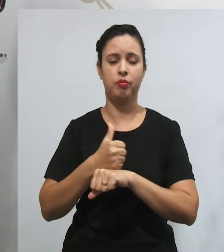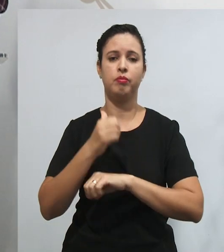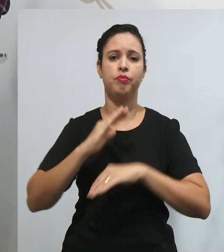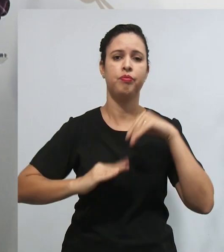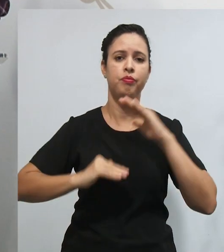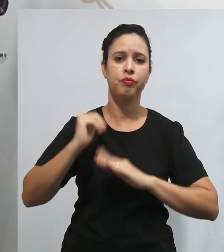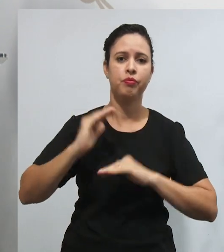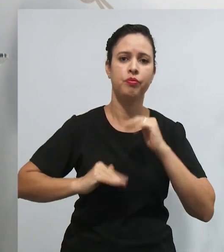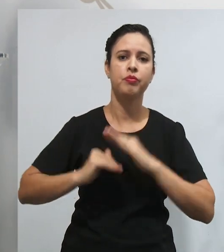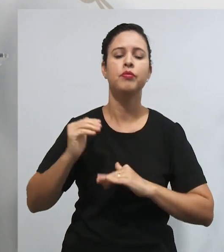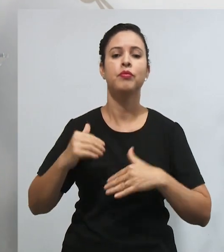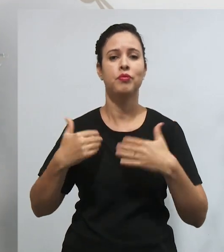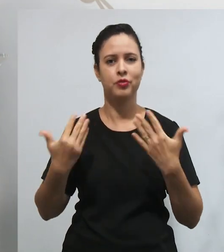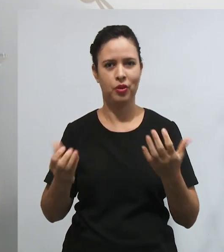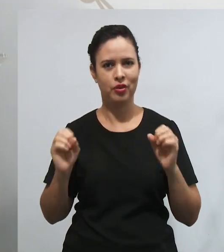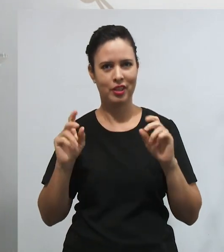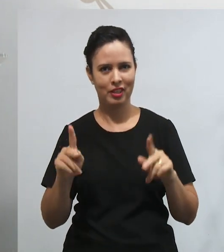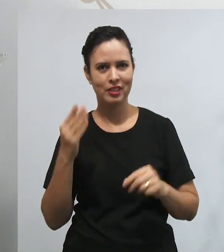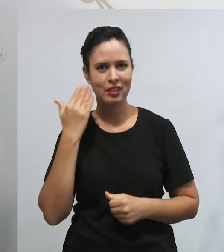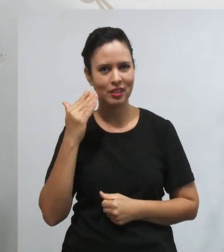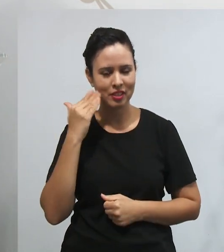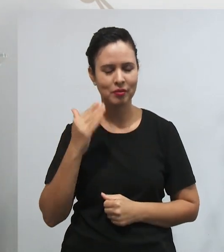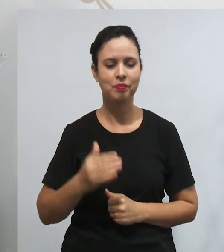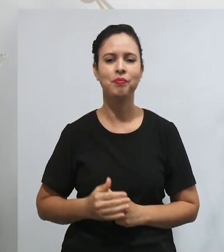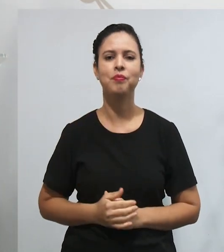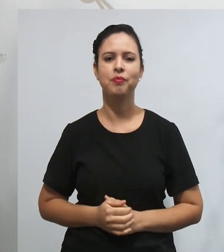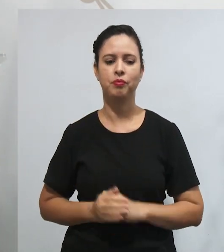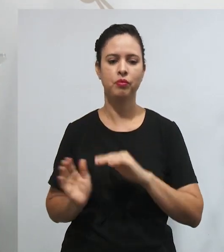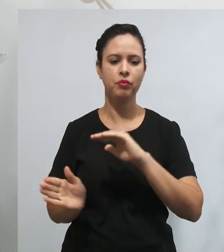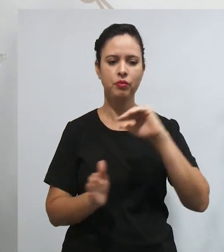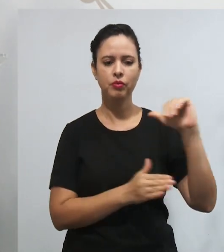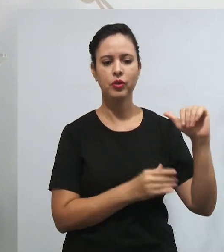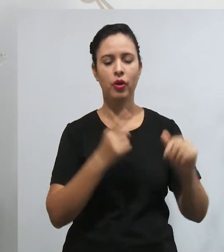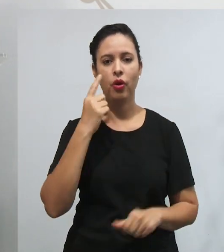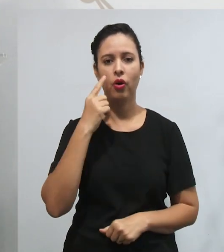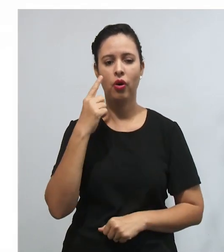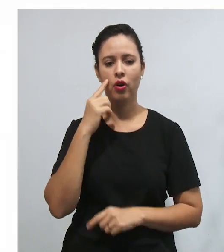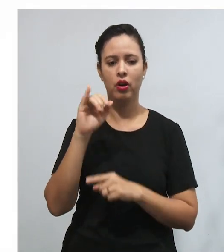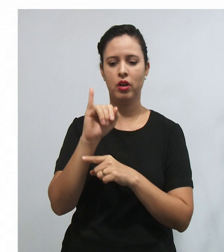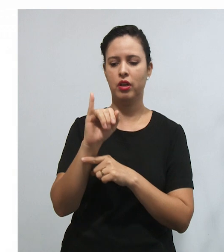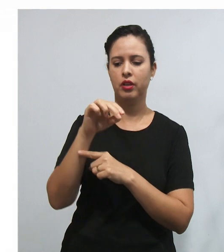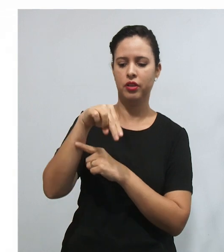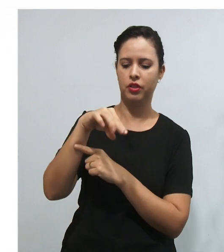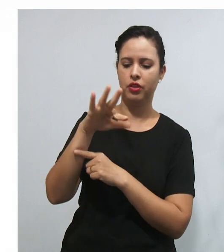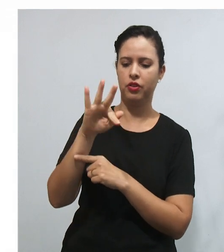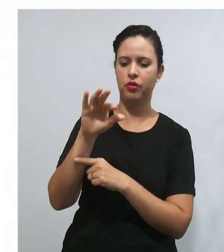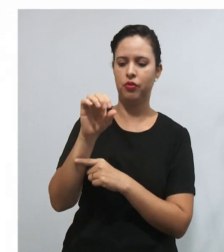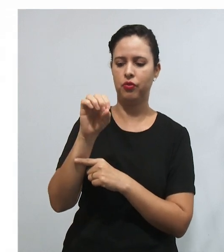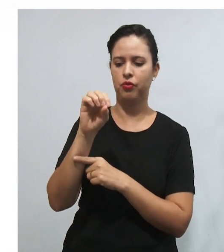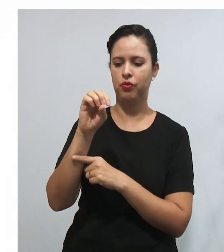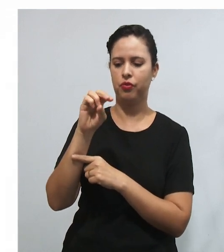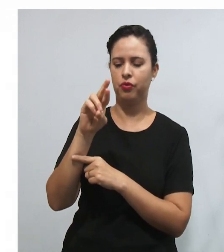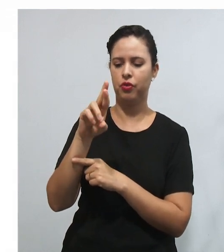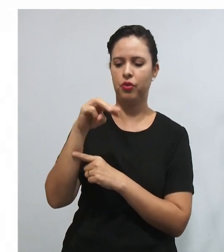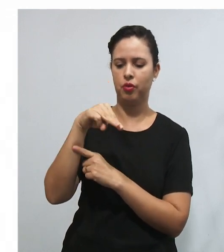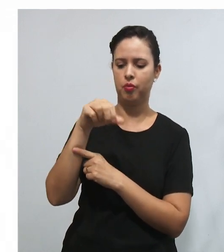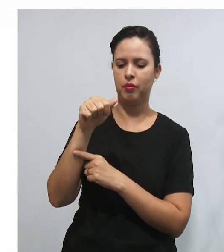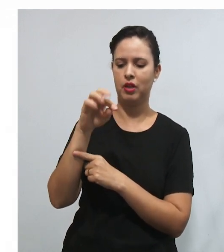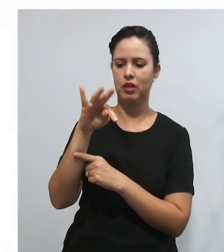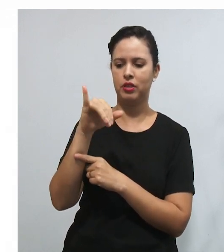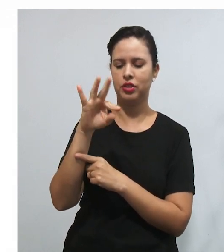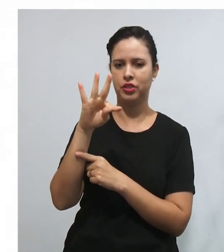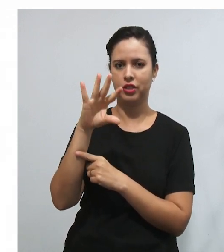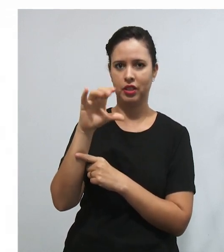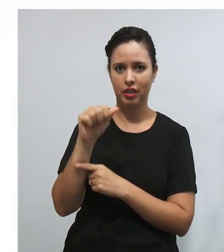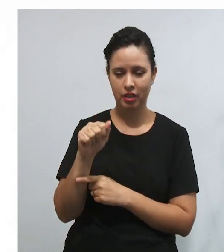definição aqui. Vamos então para a definição de informática. O termo informática vem da junção